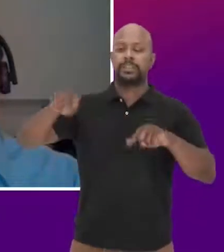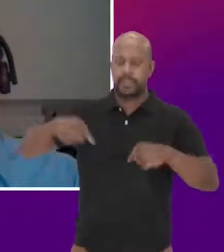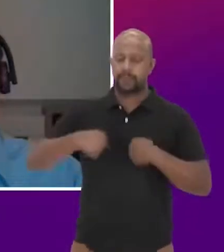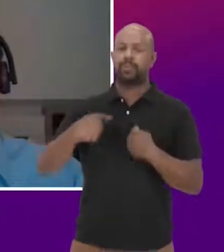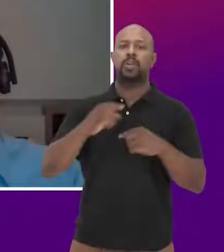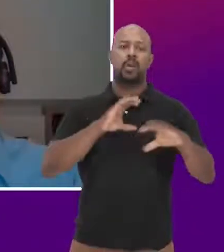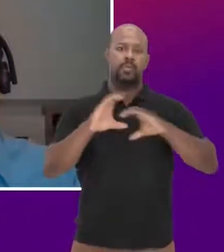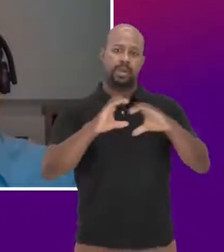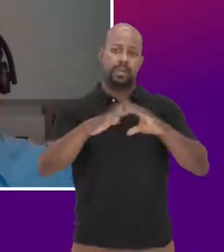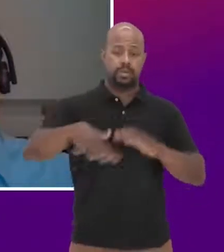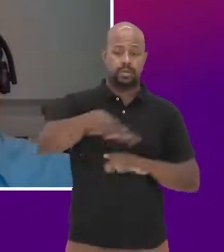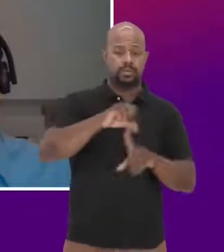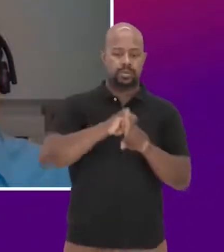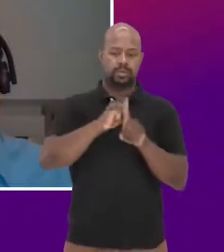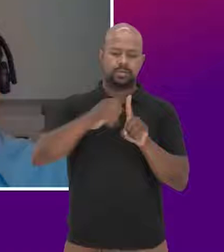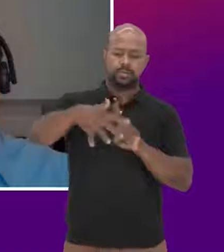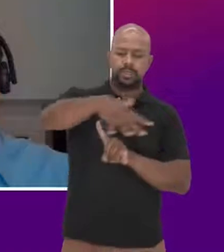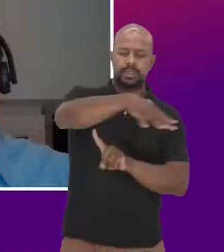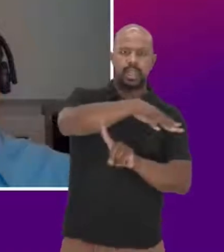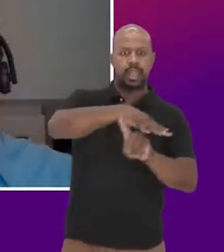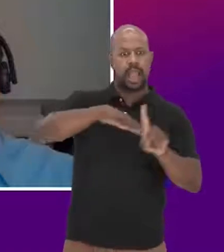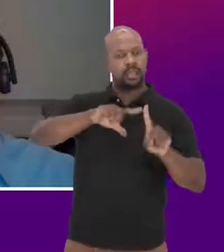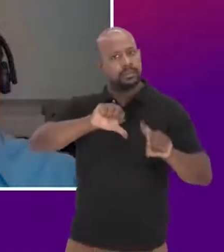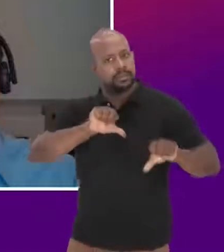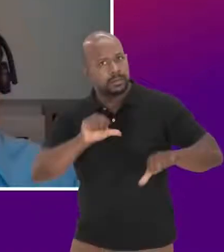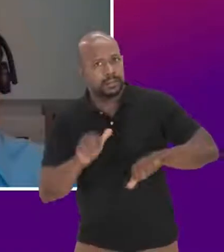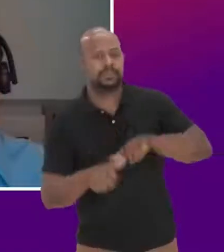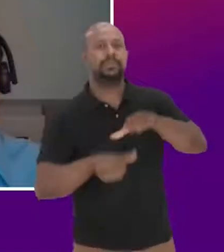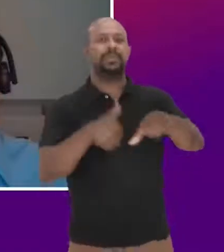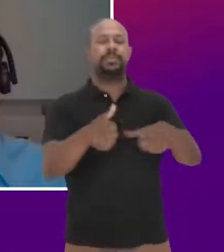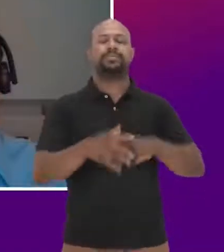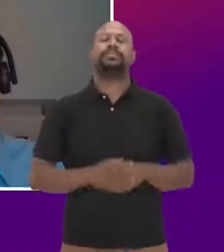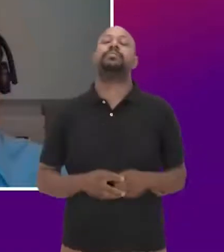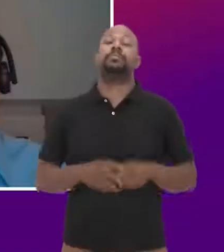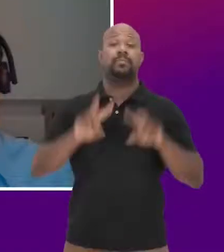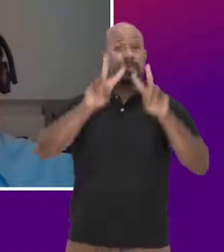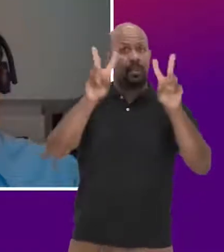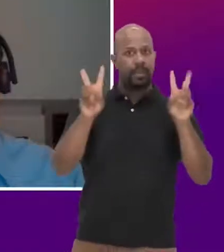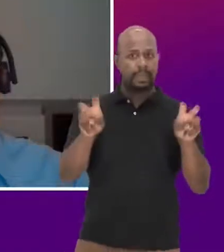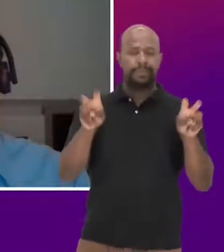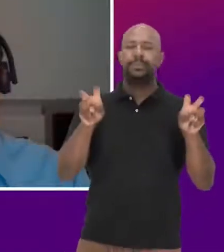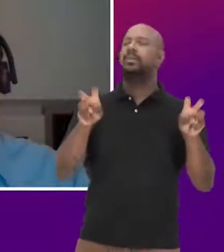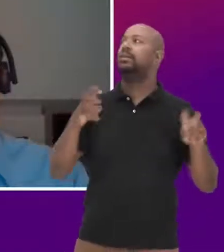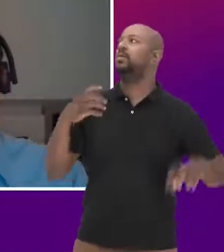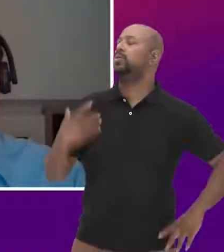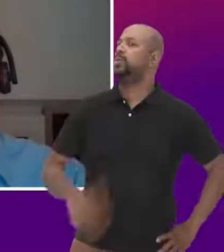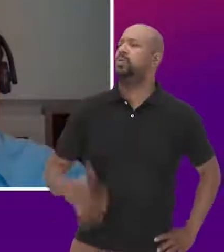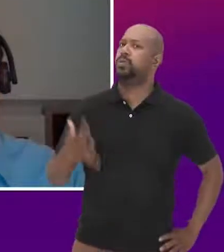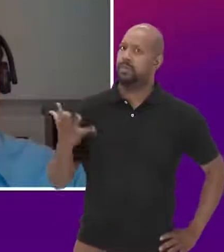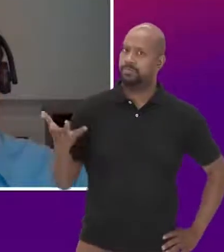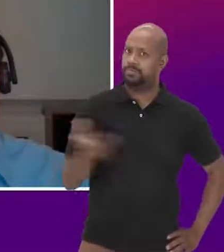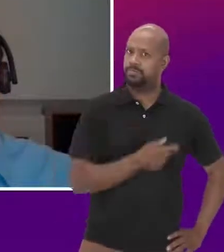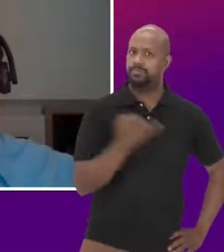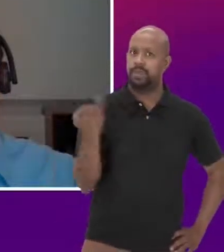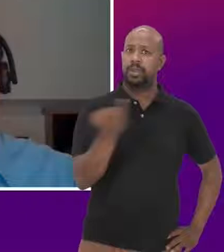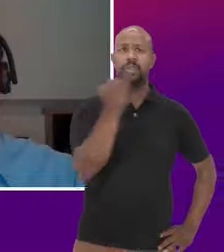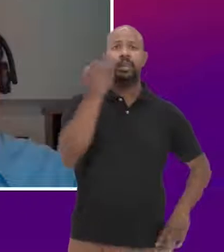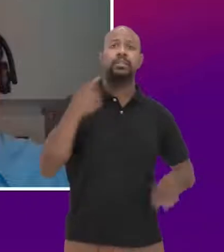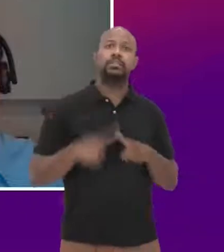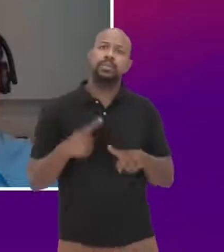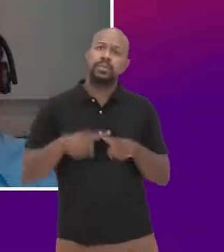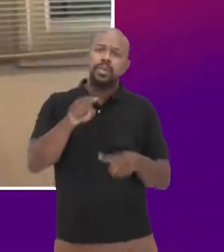Comunicação em uma Sociedade em Transformação. O tema é extremamente relevante porque